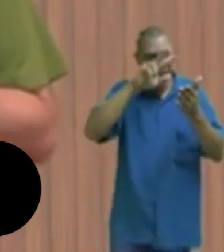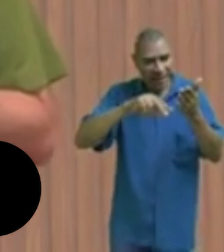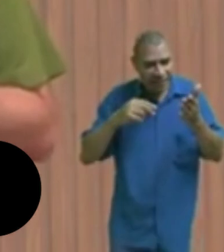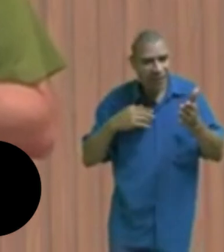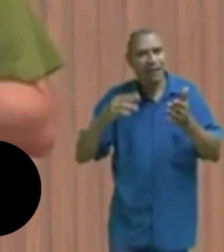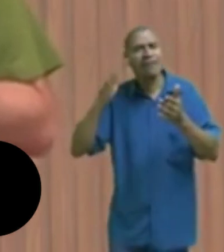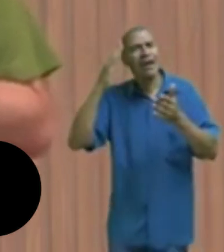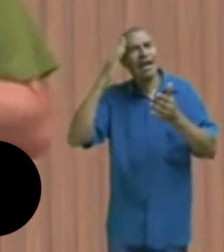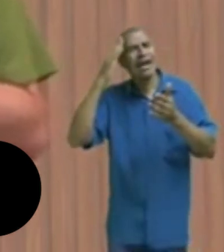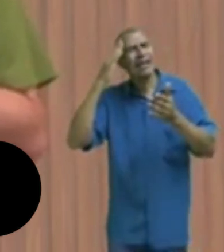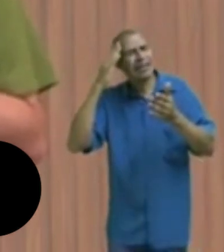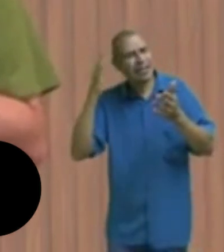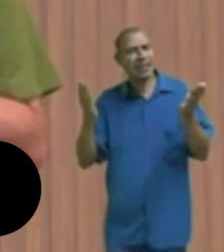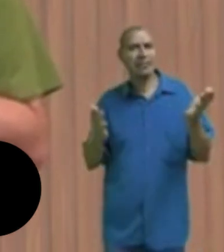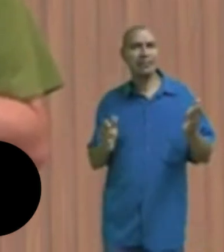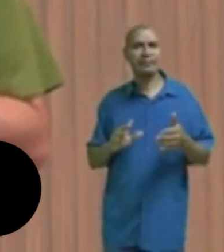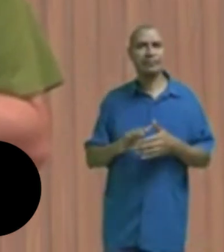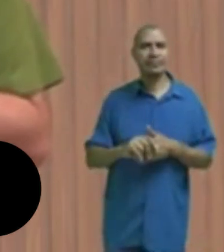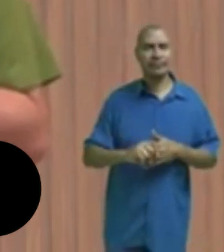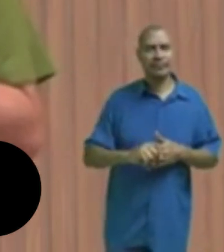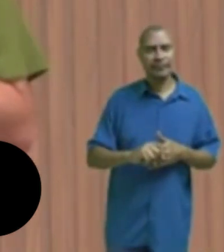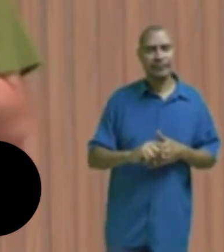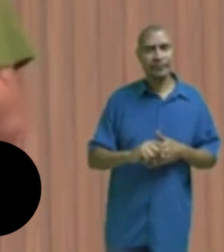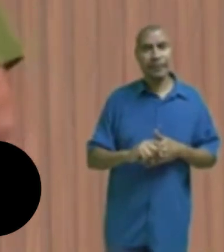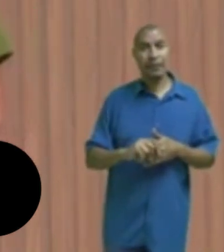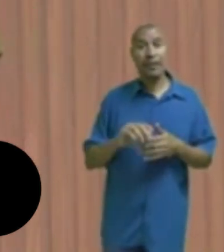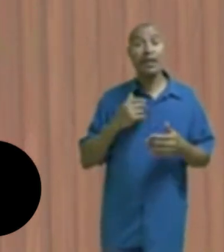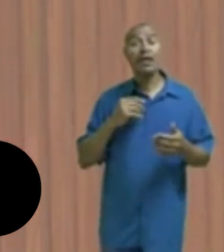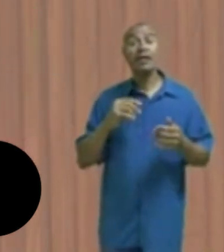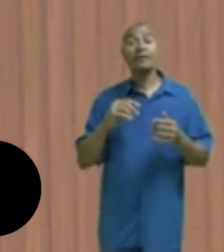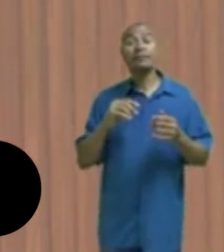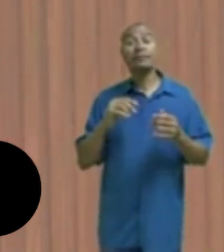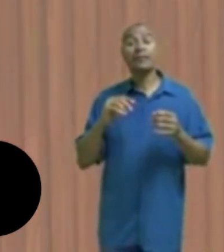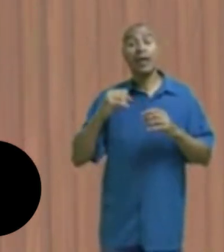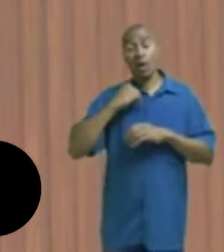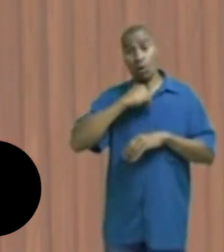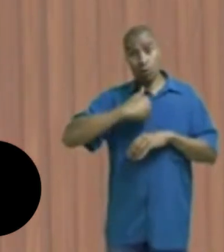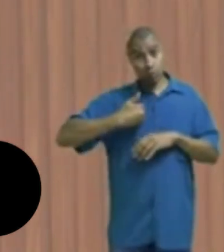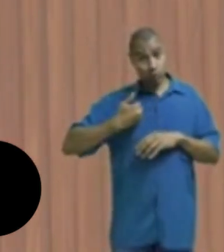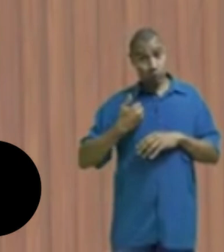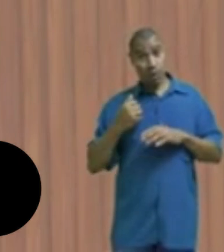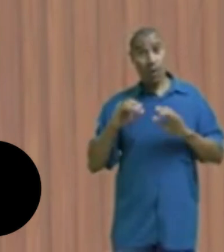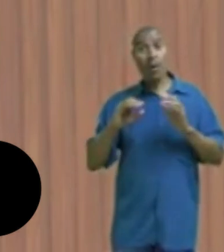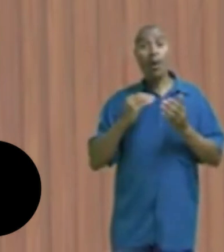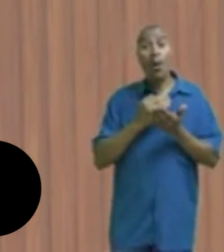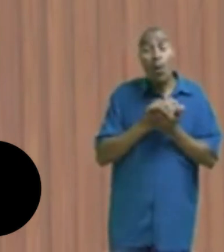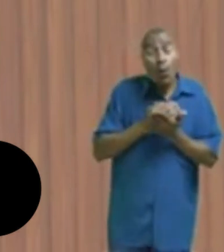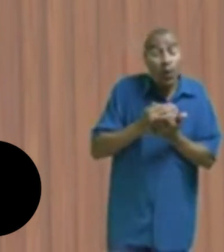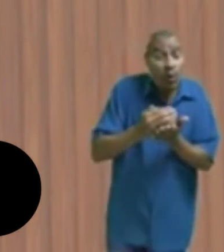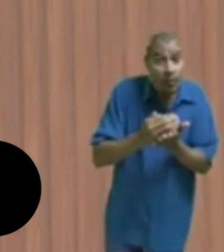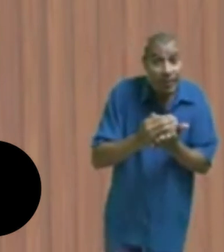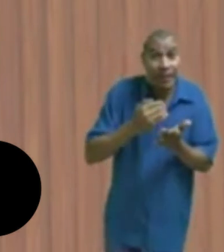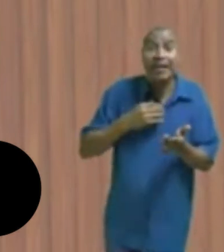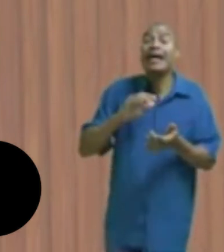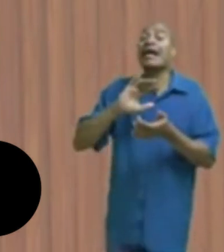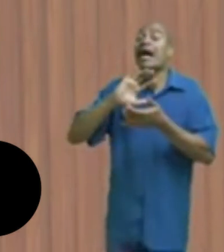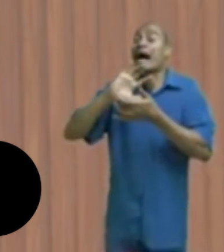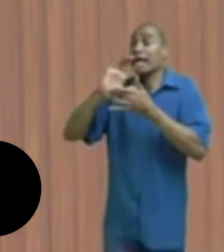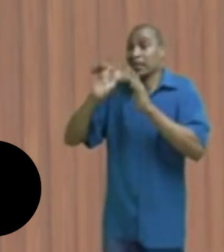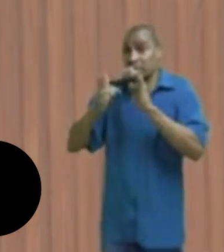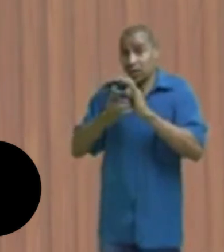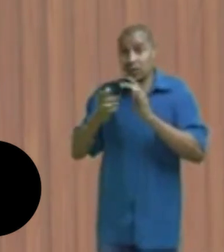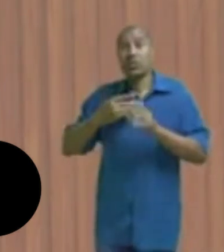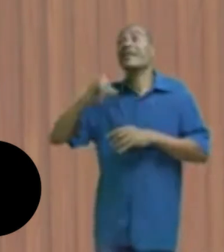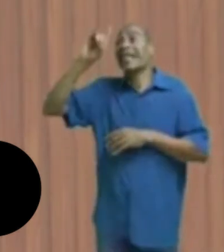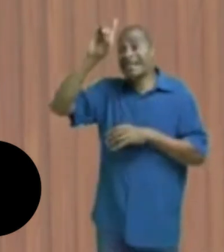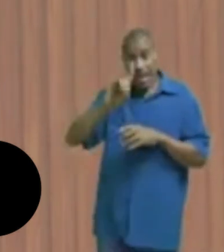que leu os textos e lembra das histórias, que o Evangelho de João começa com uma afirmação clara de que Jesus é Deus, né? O Evangelho